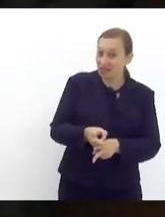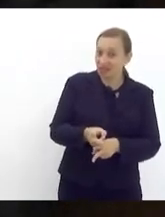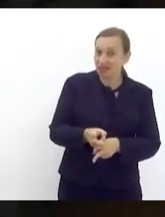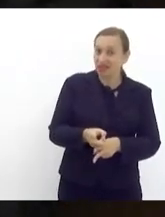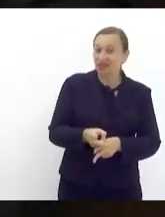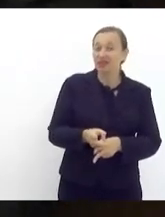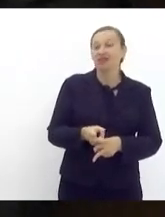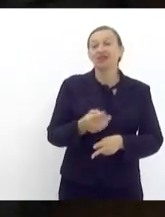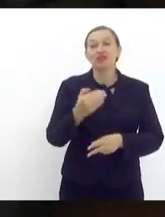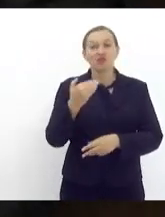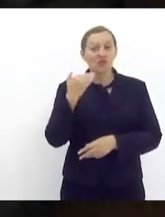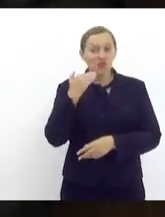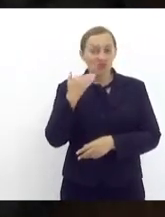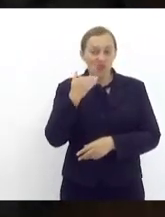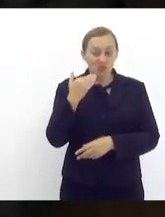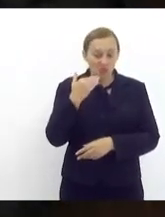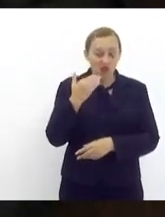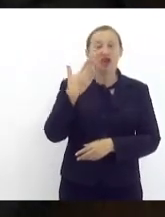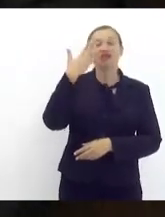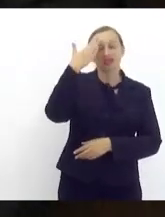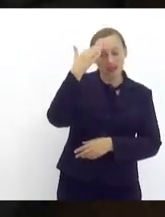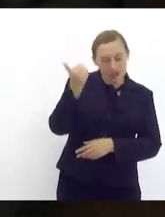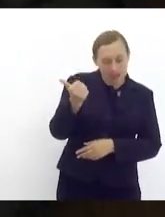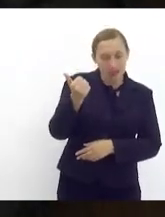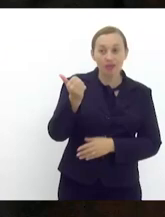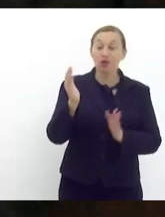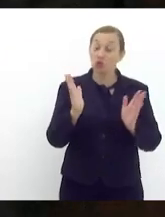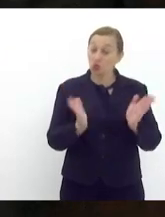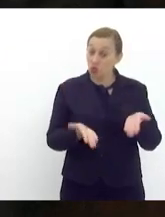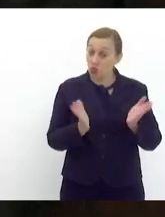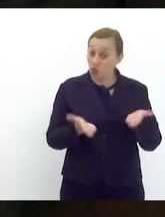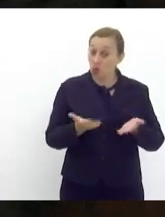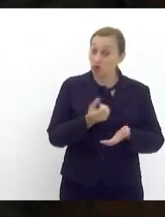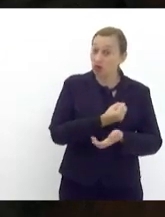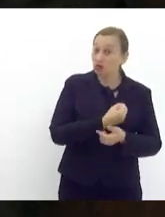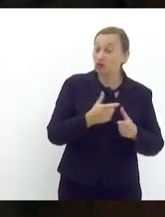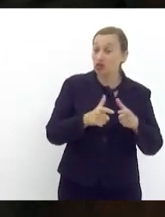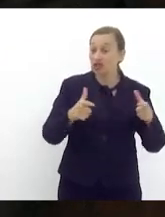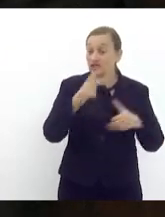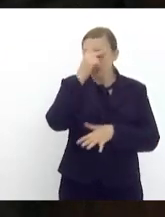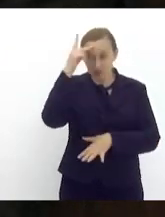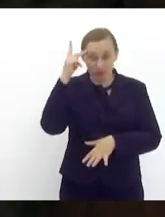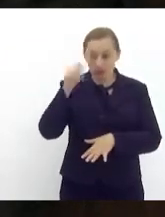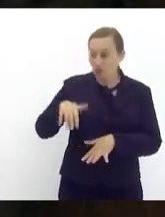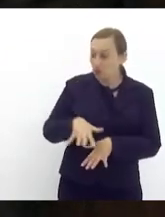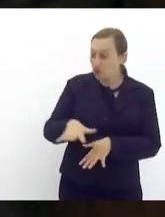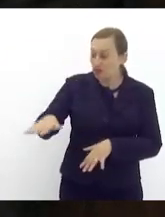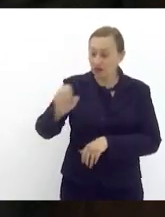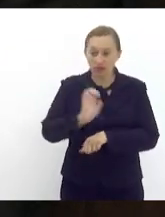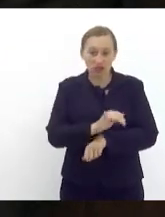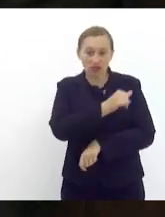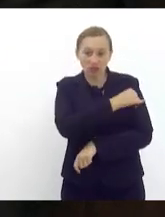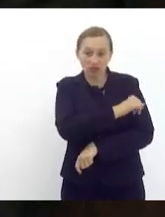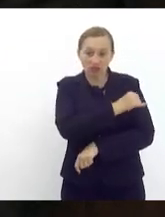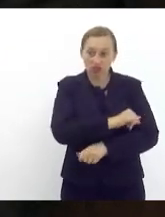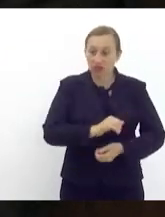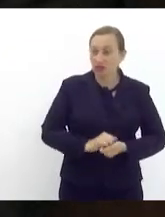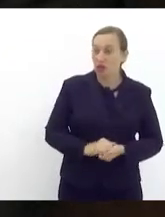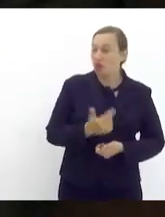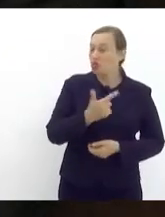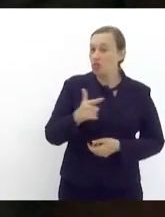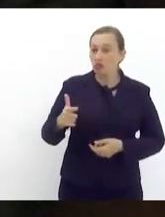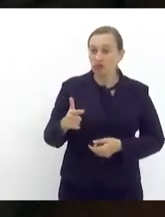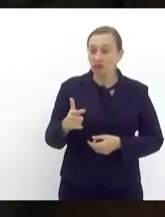existem falhas. A gente sabe que, hoje, a maioria das pessoas nas periferias do estado do Rio de Janeiro não tem